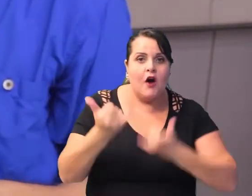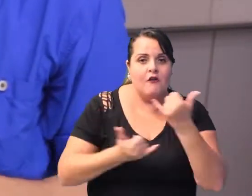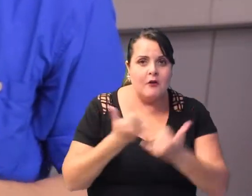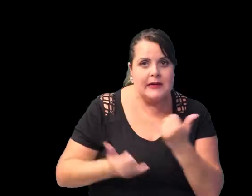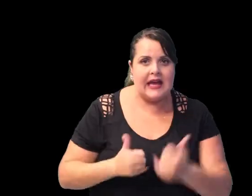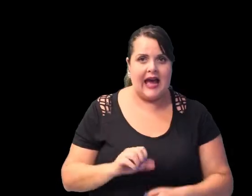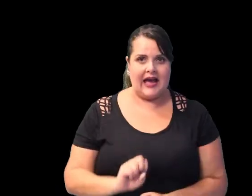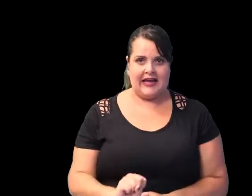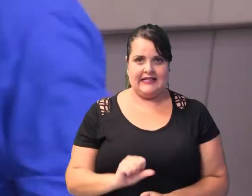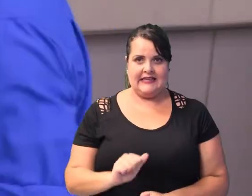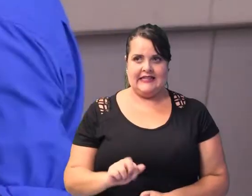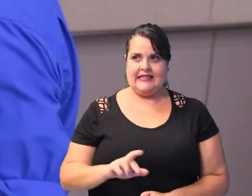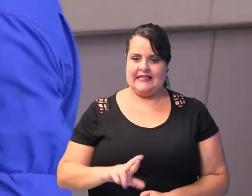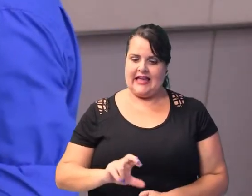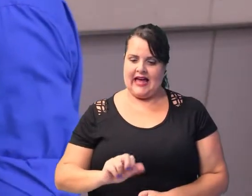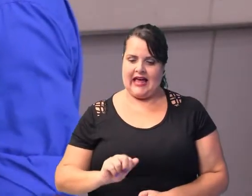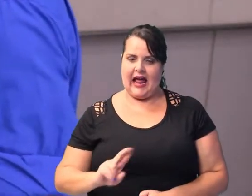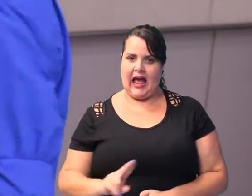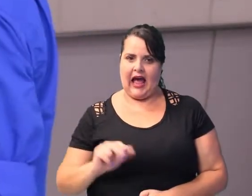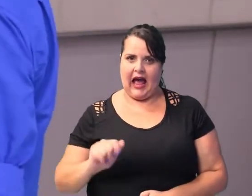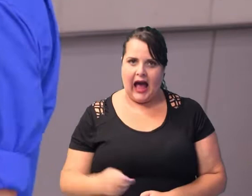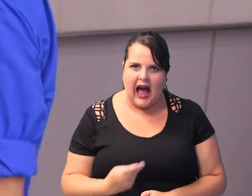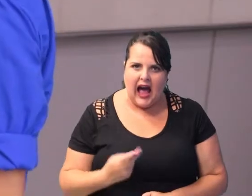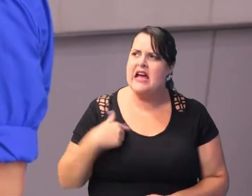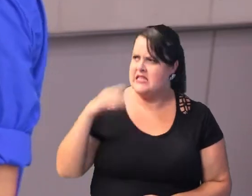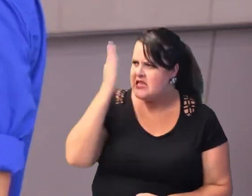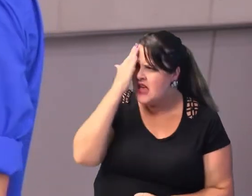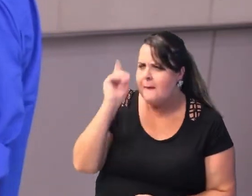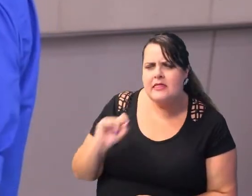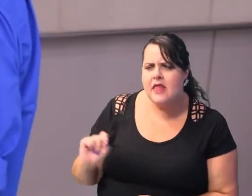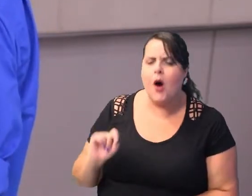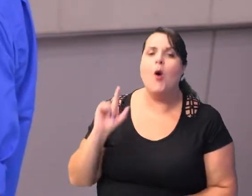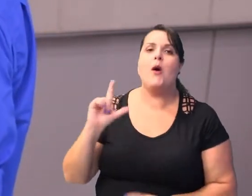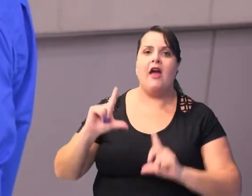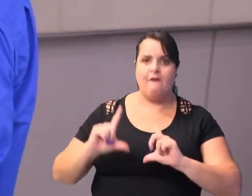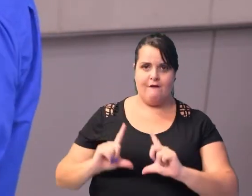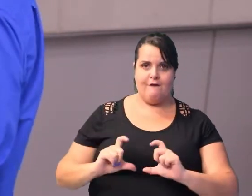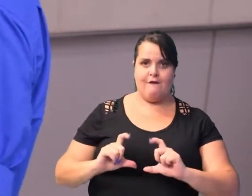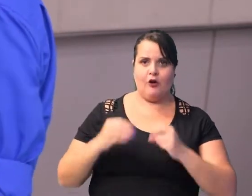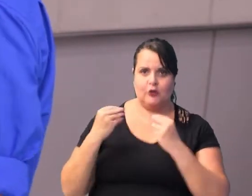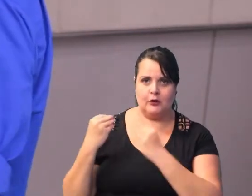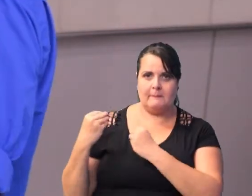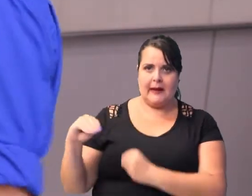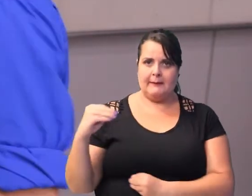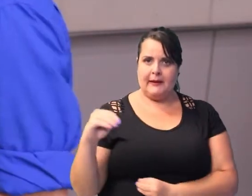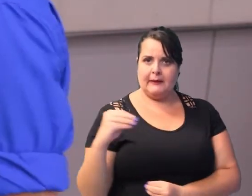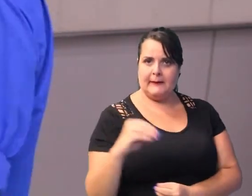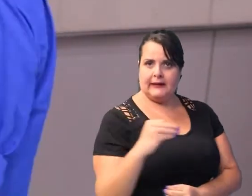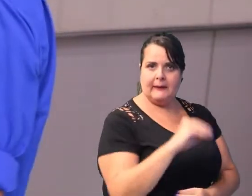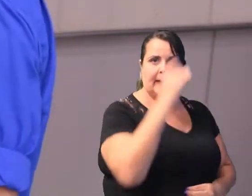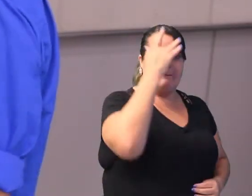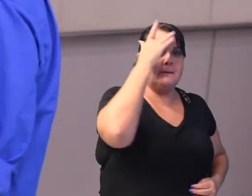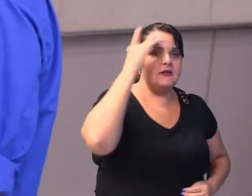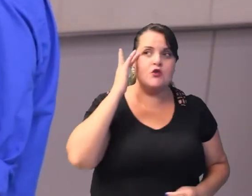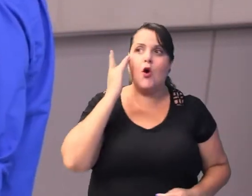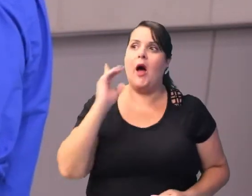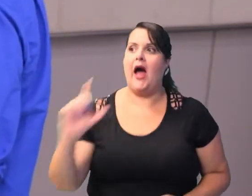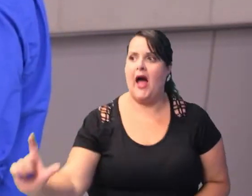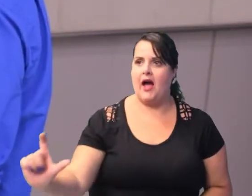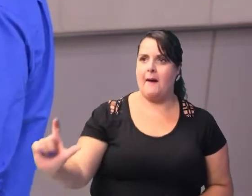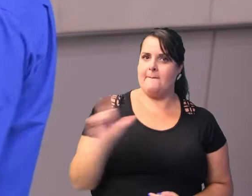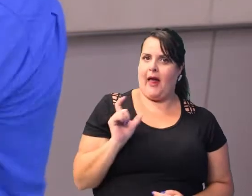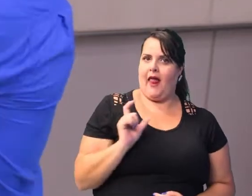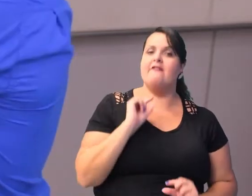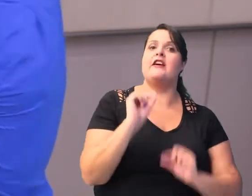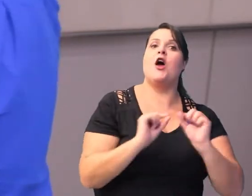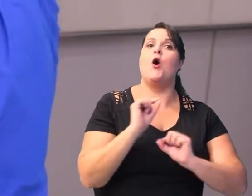agora aplicada do sarrafo sabe que essa hum é aquele aplicativo que as pessoas vão mensagem pra você o culto sem falar o nome e falam que quem não